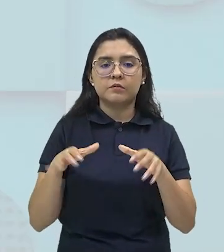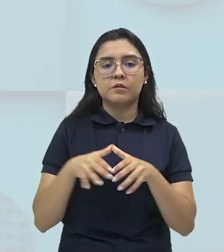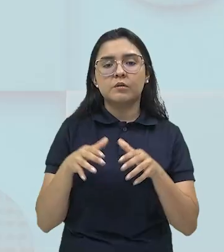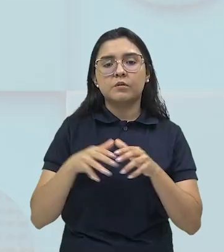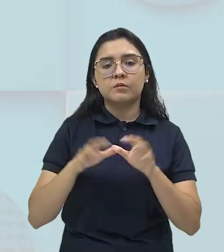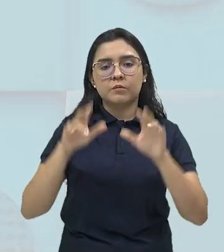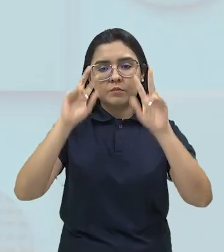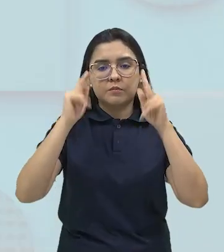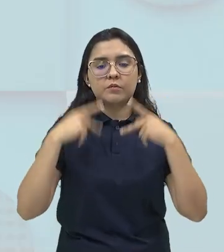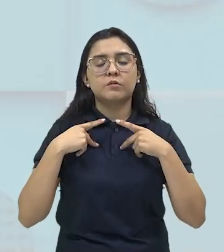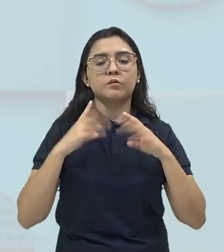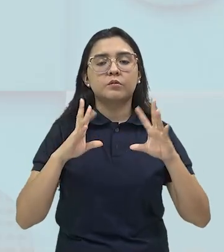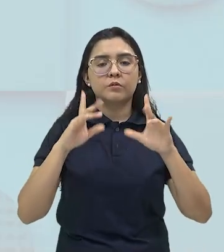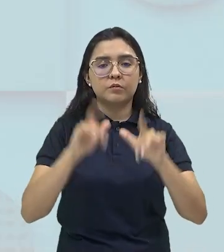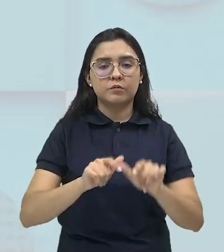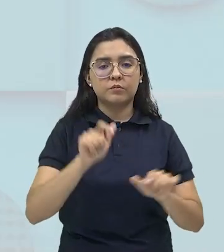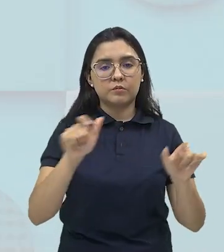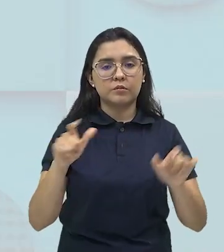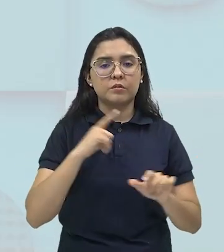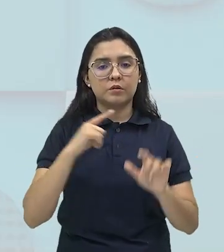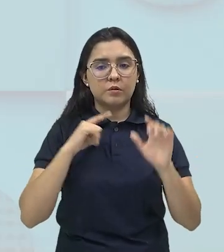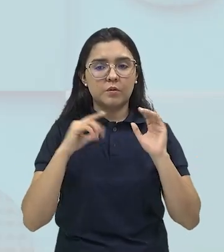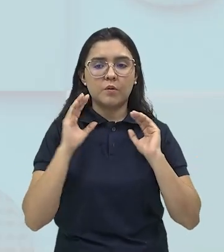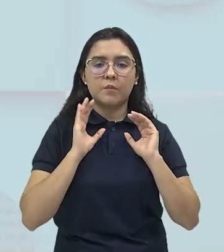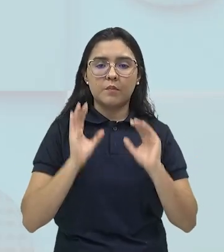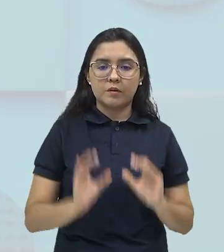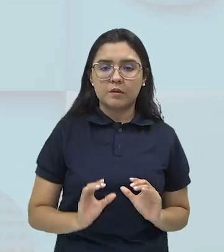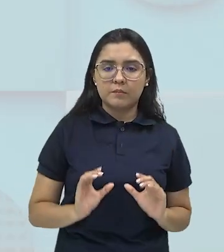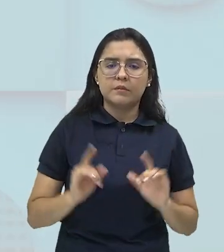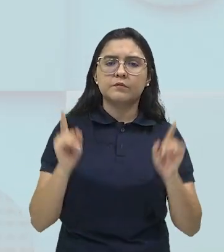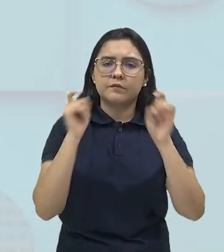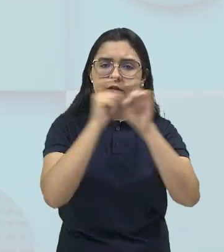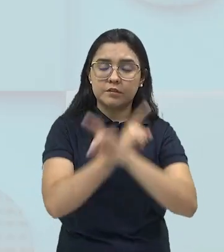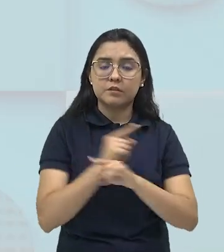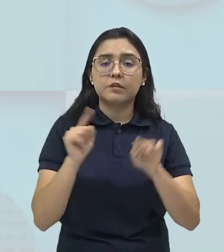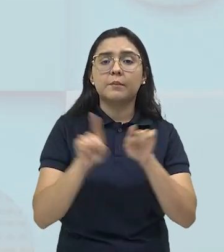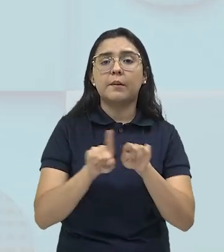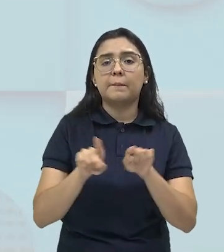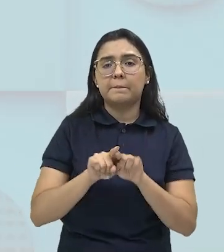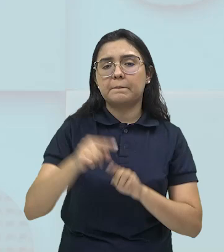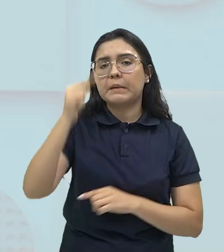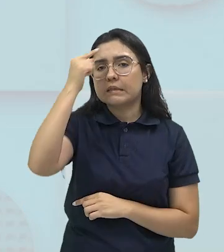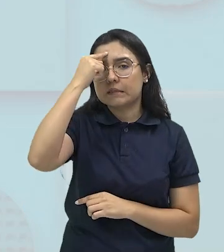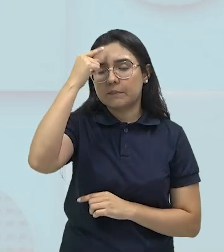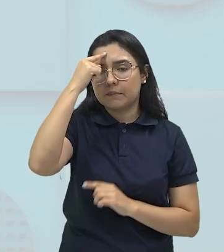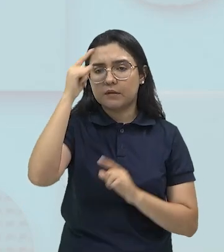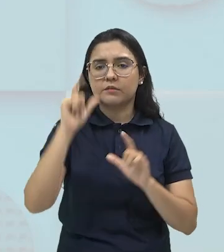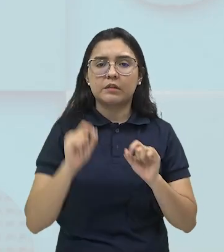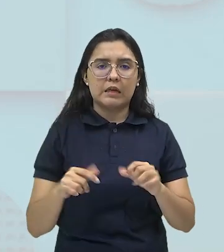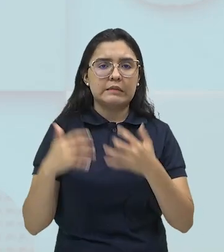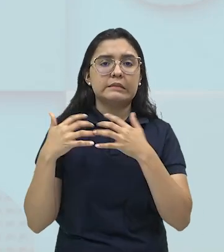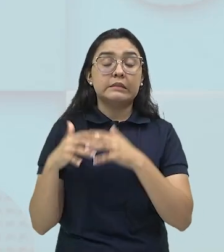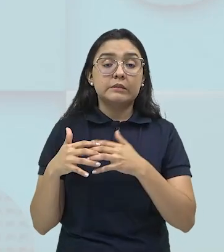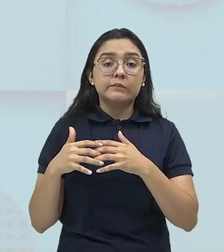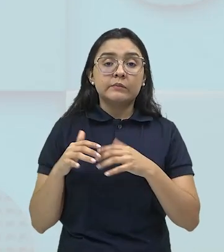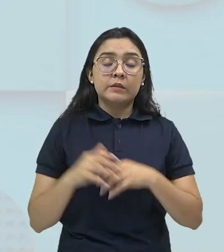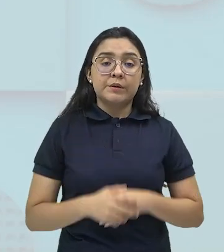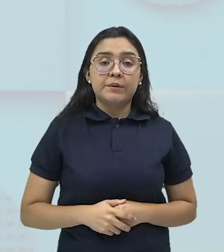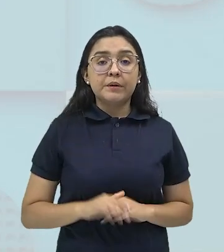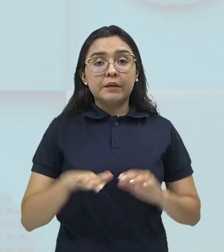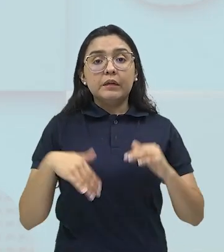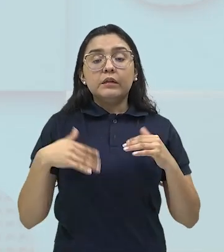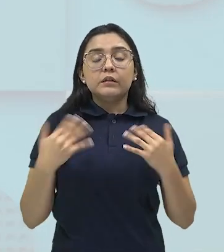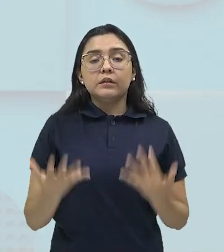nós temos um comportamento extremamente complexo, né? Temos pensamentos complexos. E aí ele